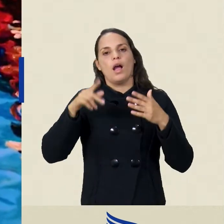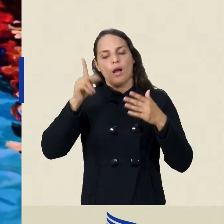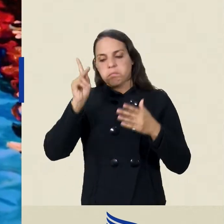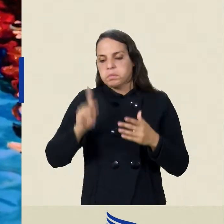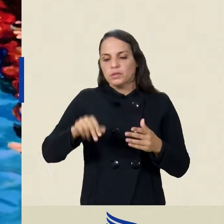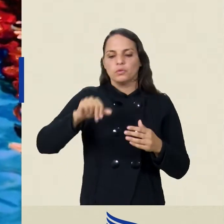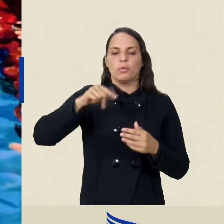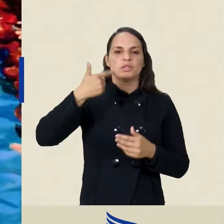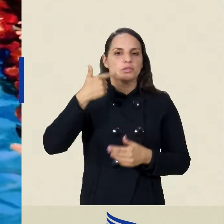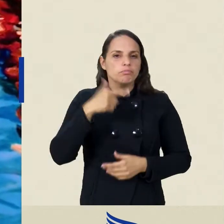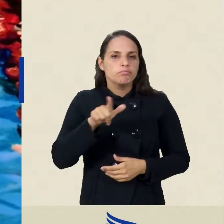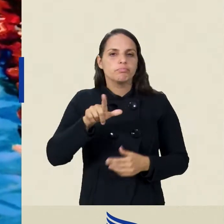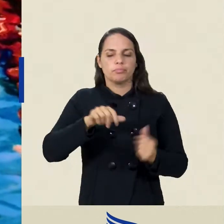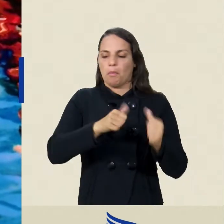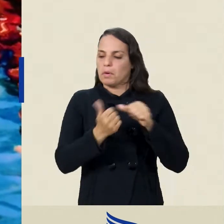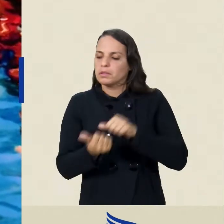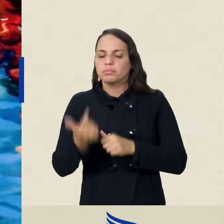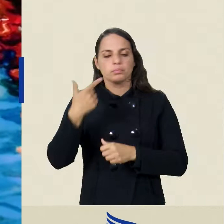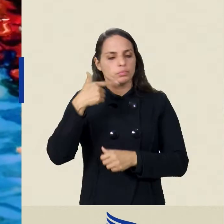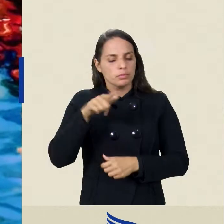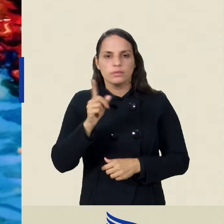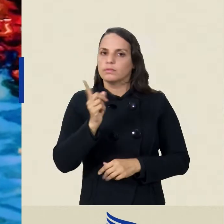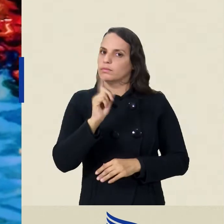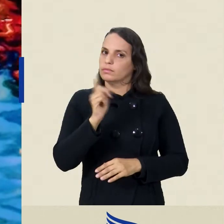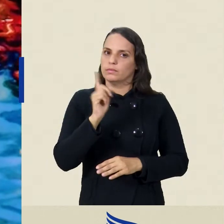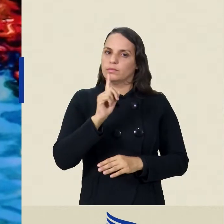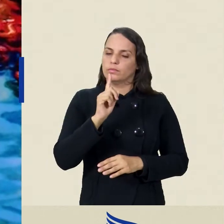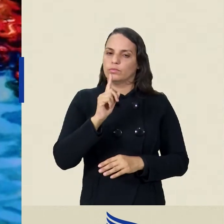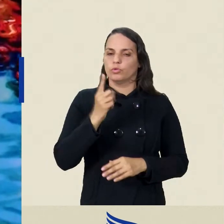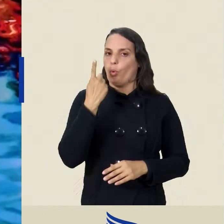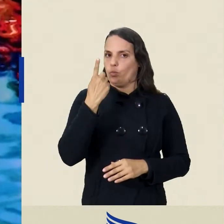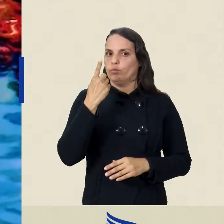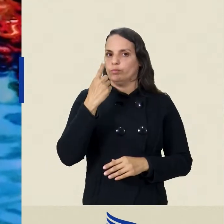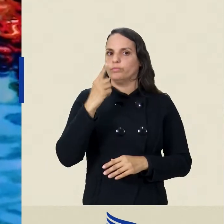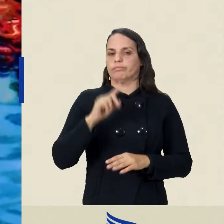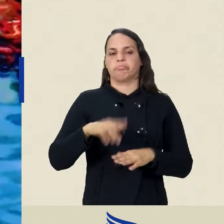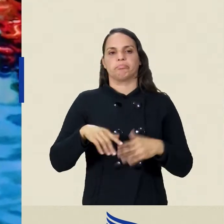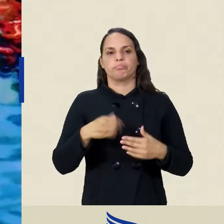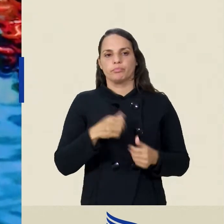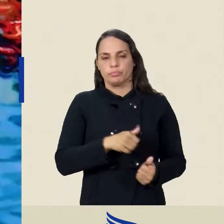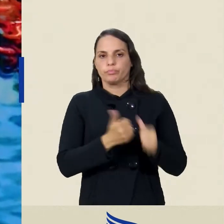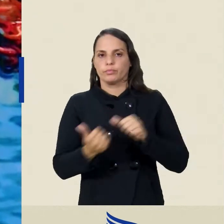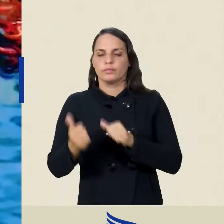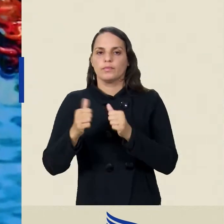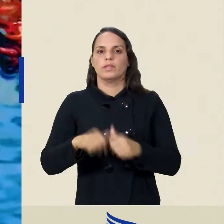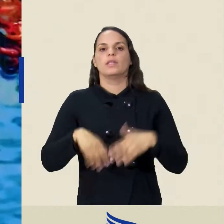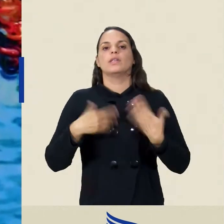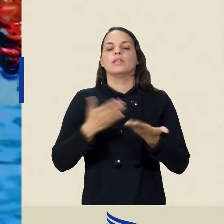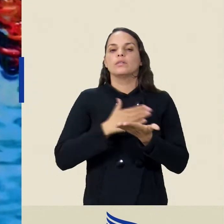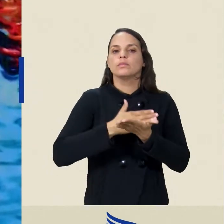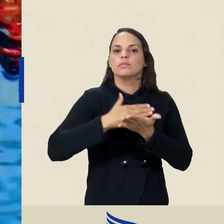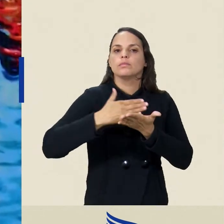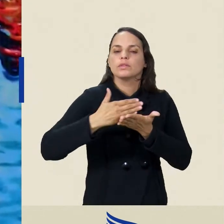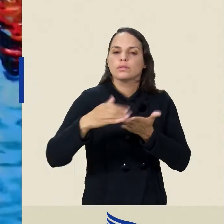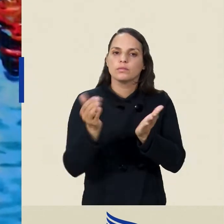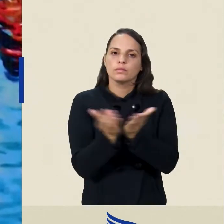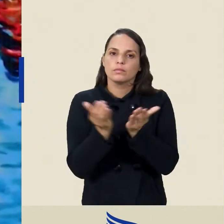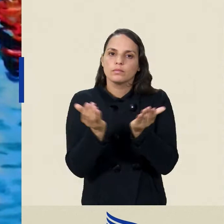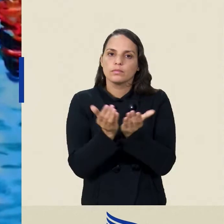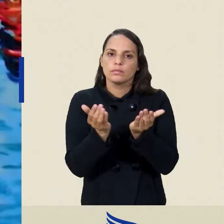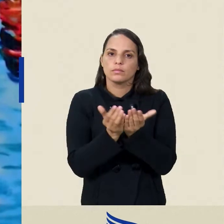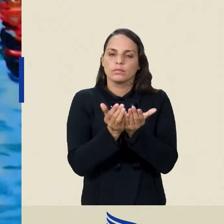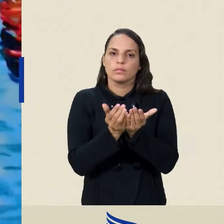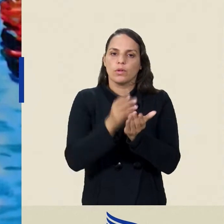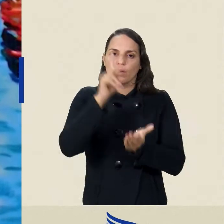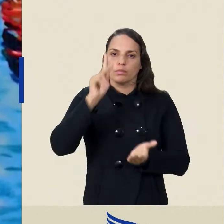lhe dava o caráter de iniciação. O batismo começou a ser praticado no cristianismo através de